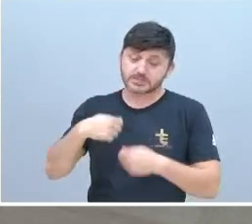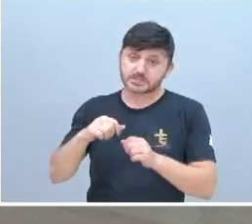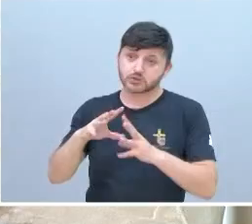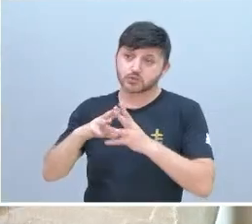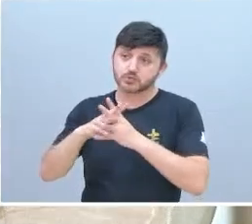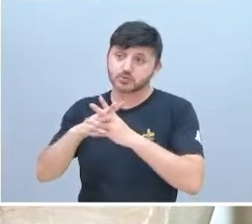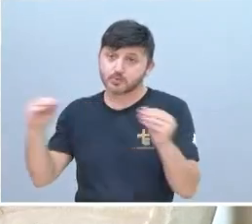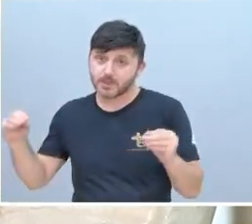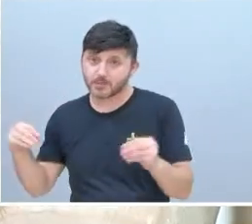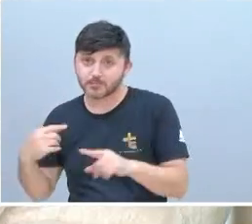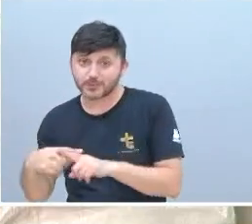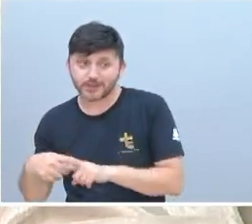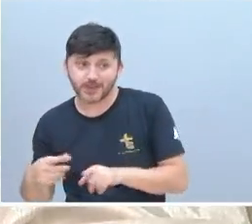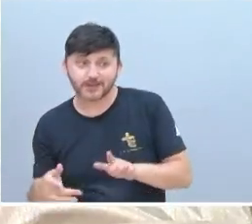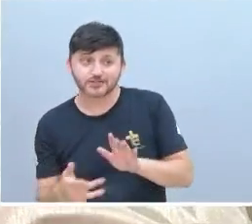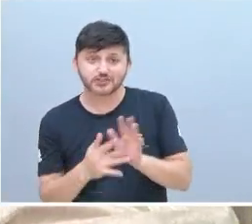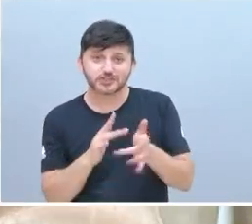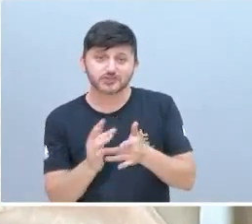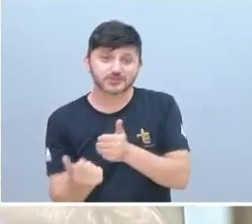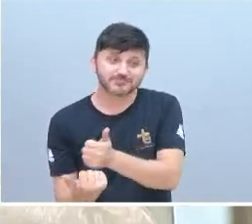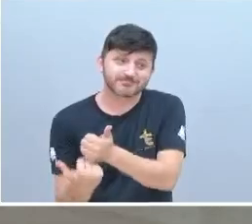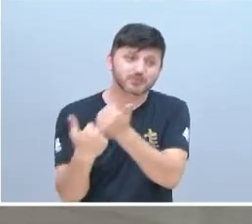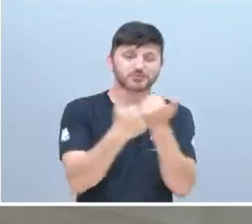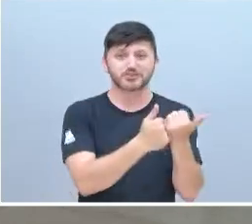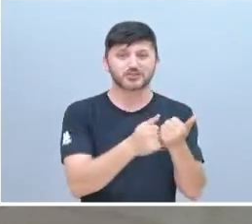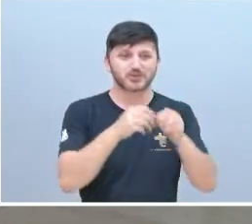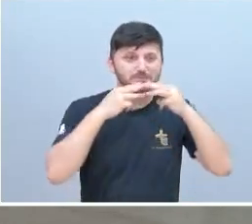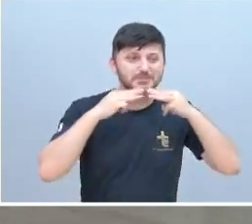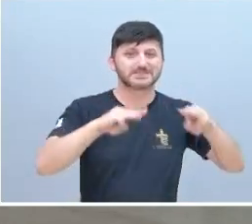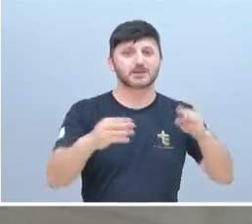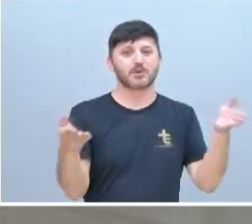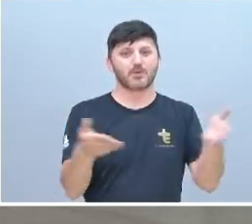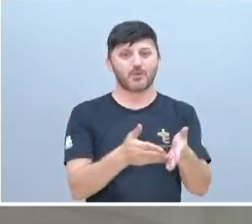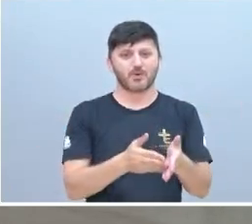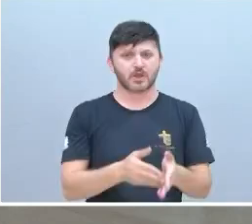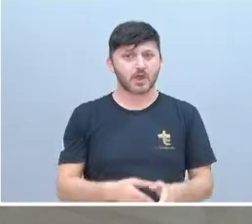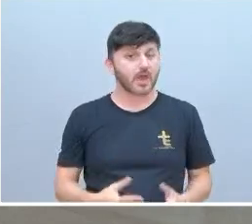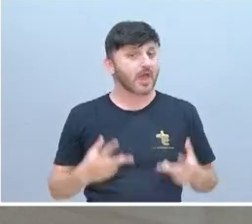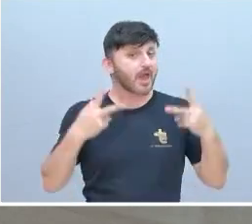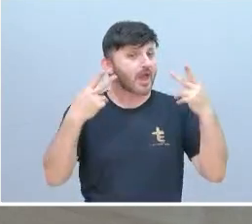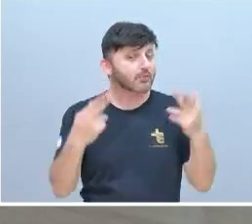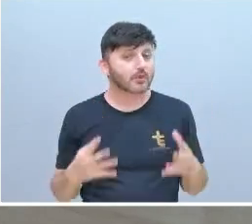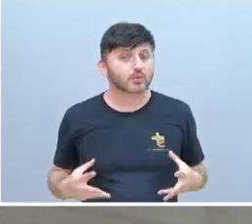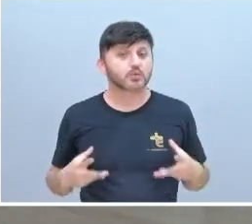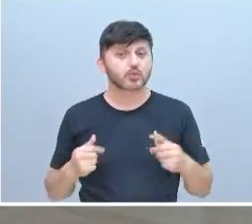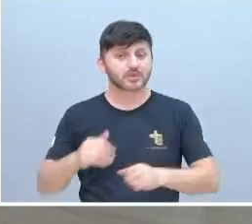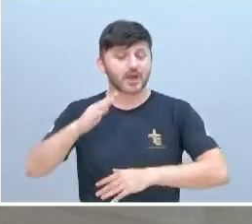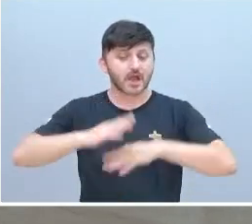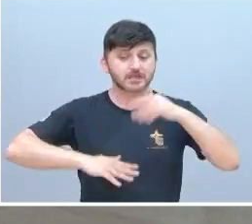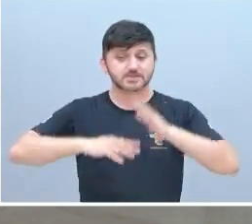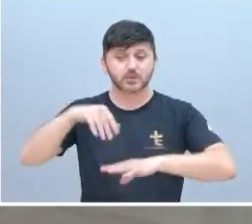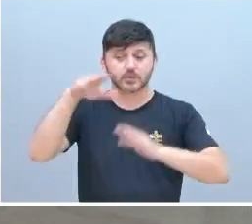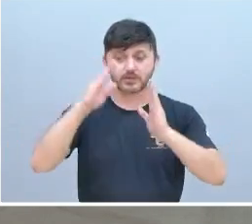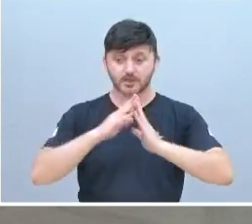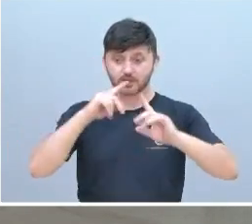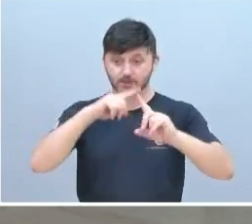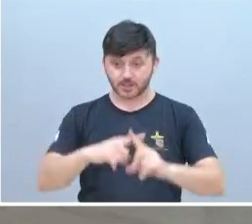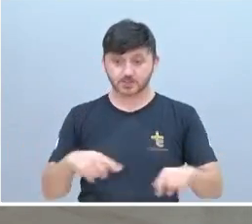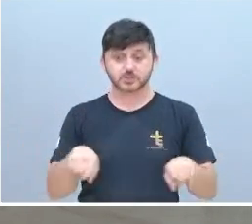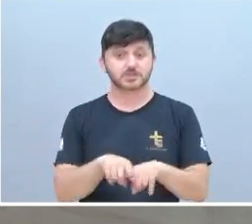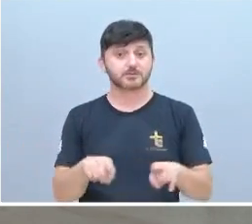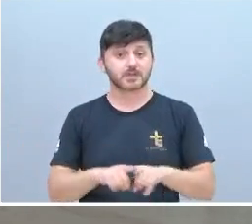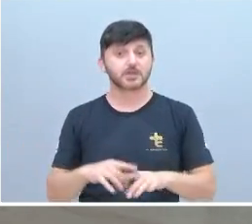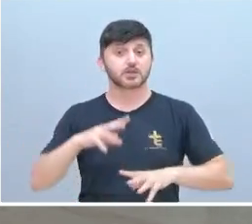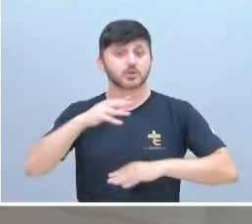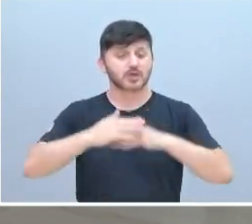dizer que toda a ação evangelizadora da igreja, toda a ação da obra evangelizar, que